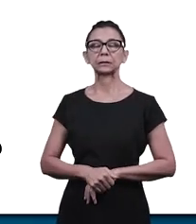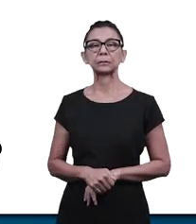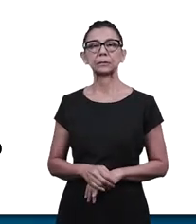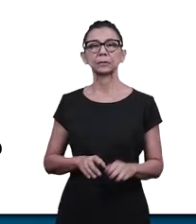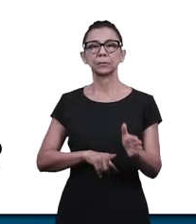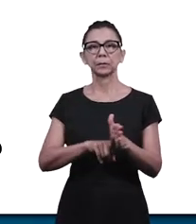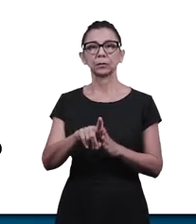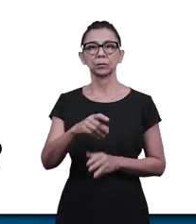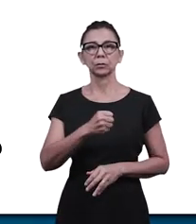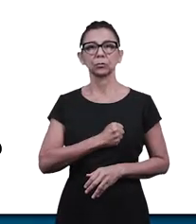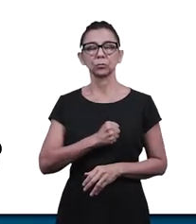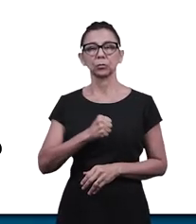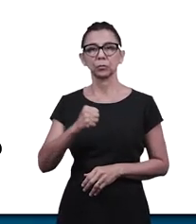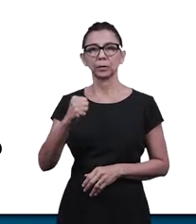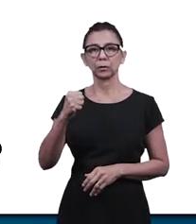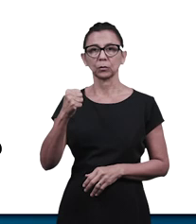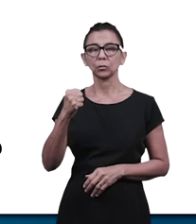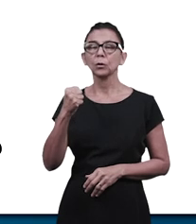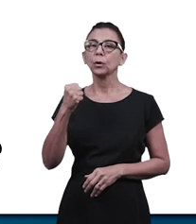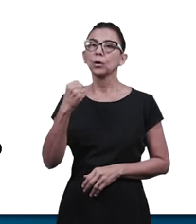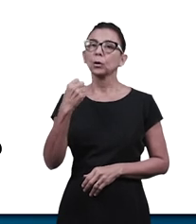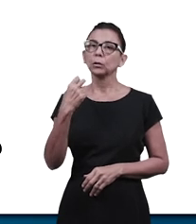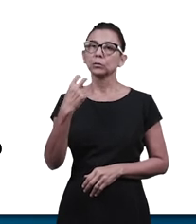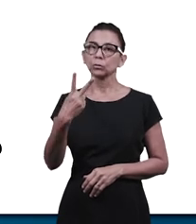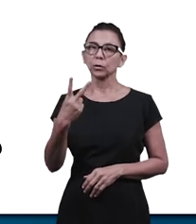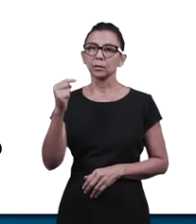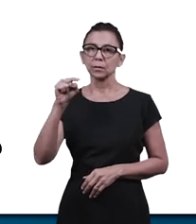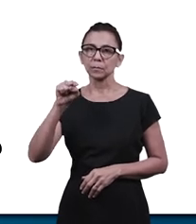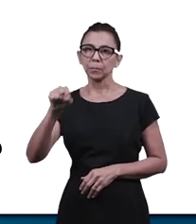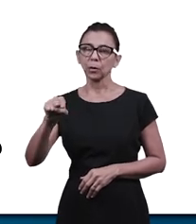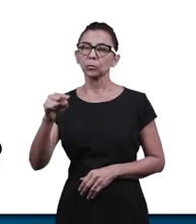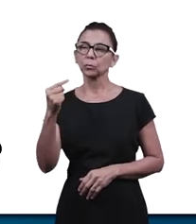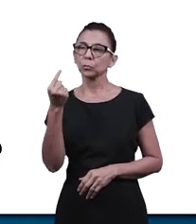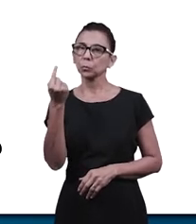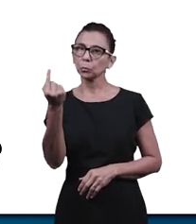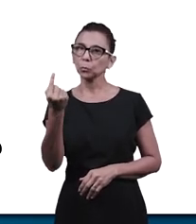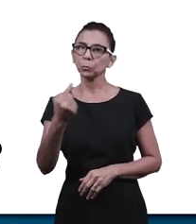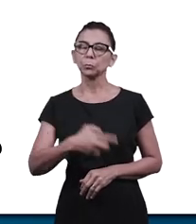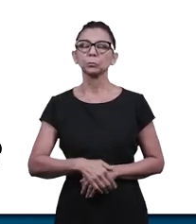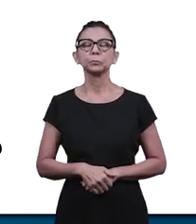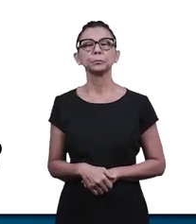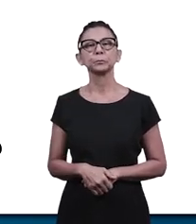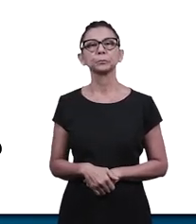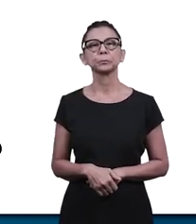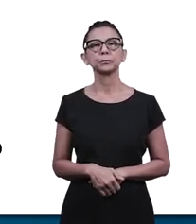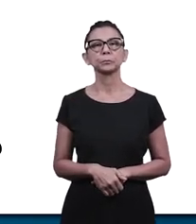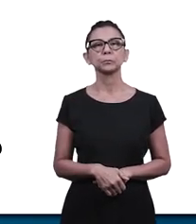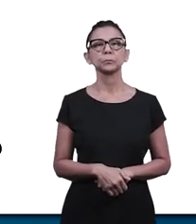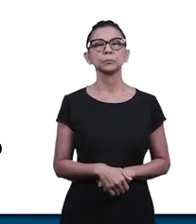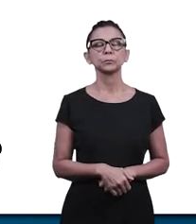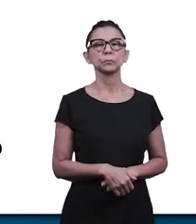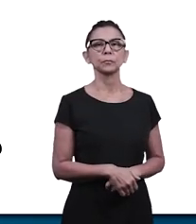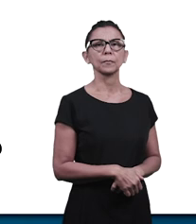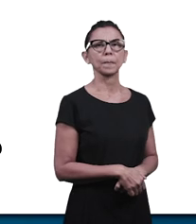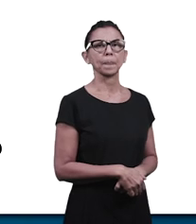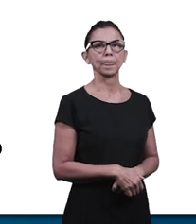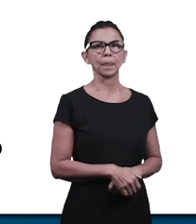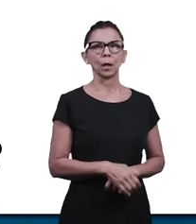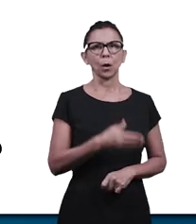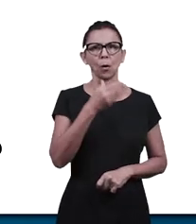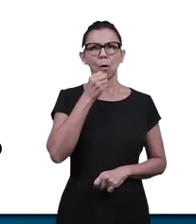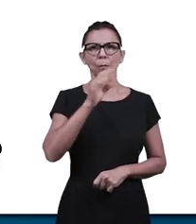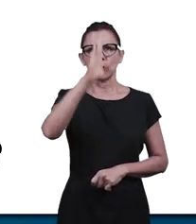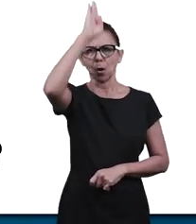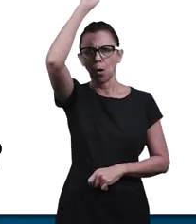nossa pergunta número 2.1, ela é a seguinte, ela diz assim, pergunta 2.1, os